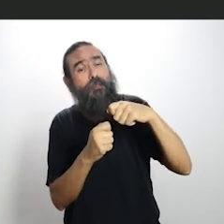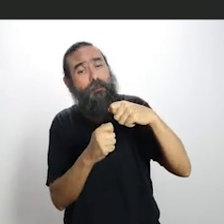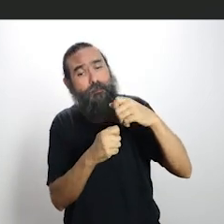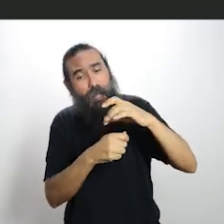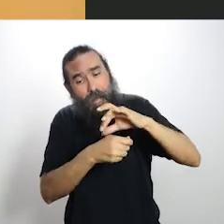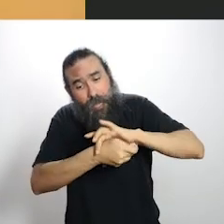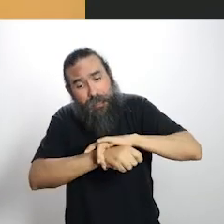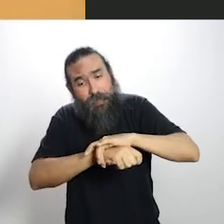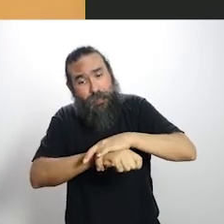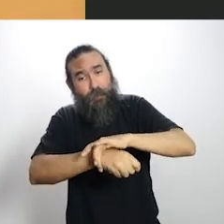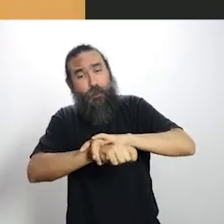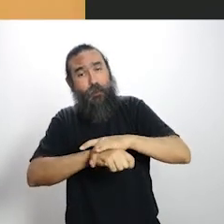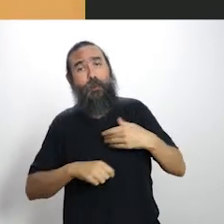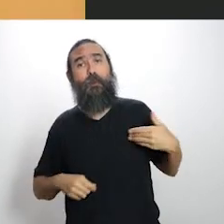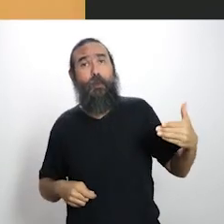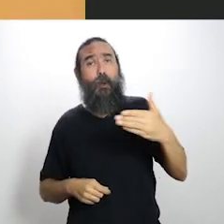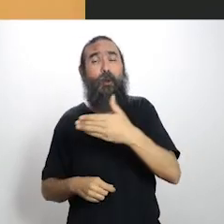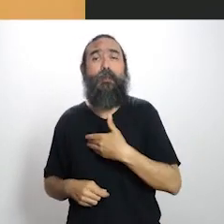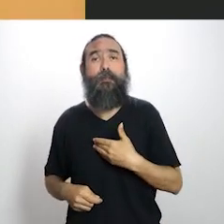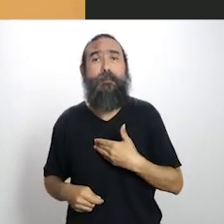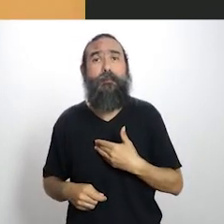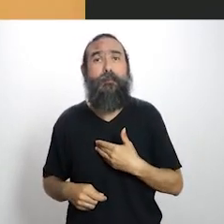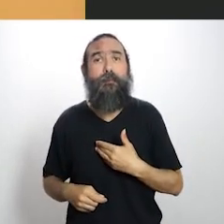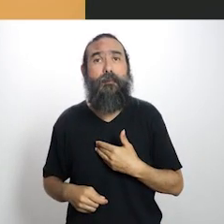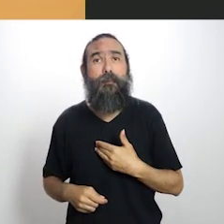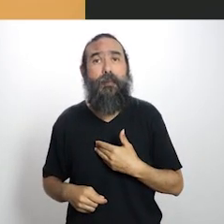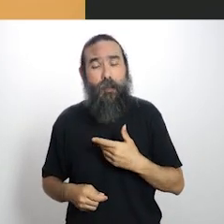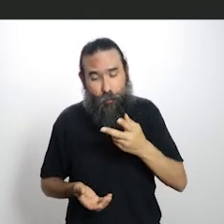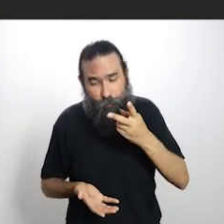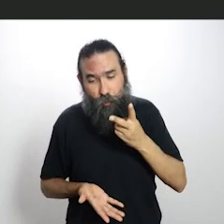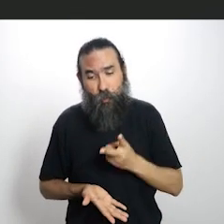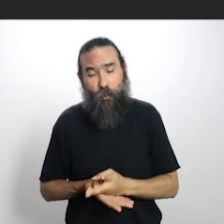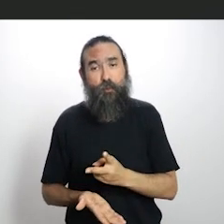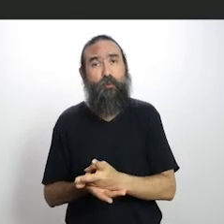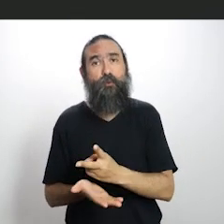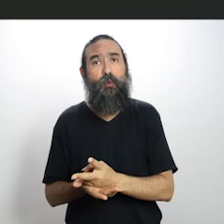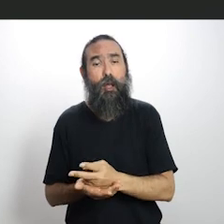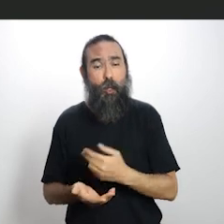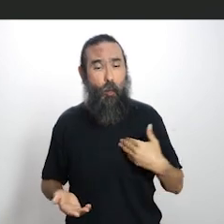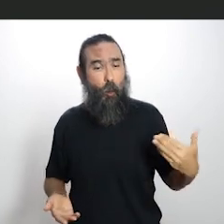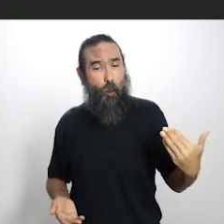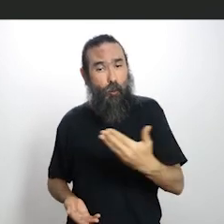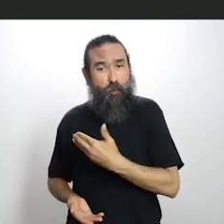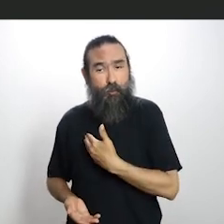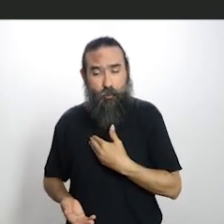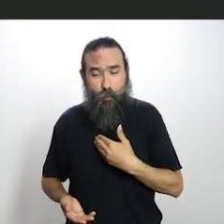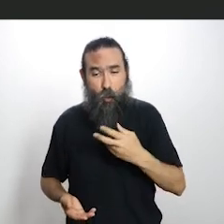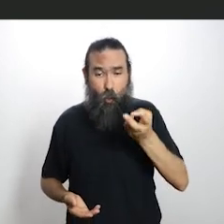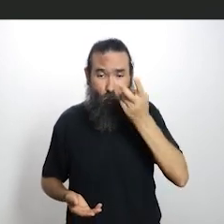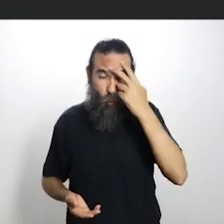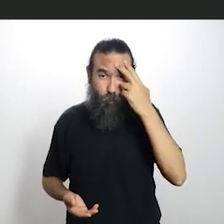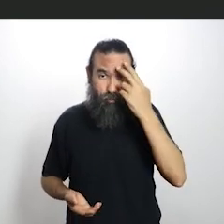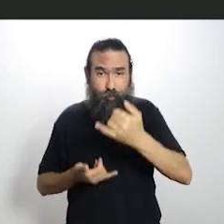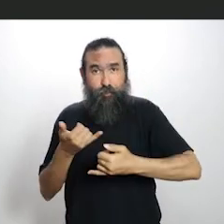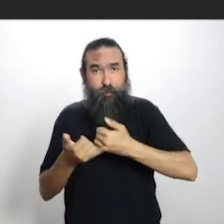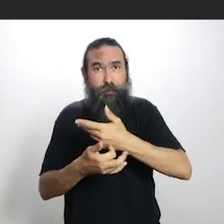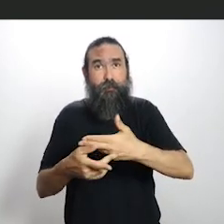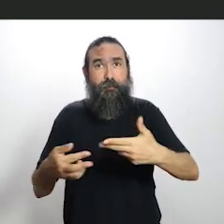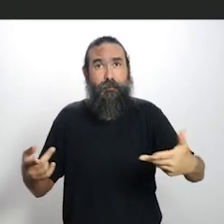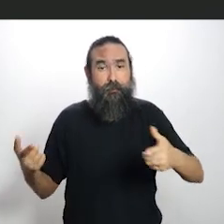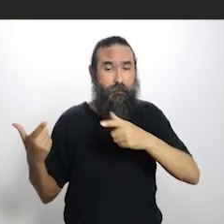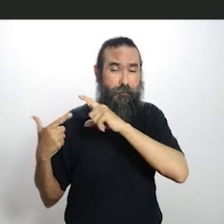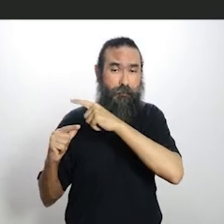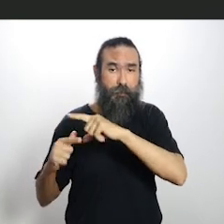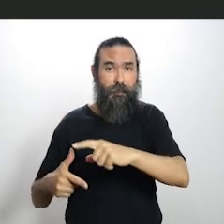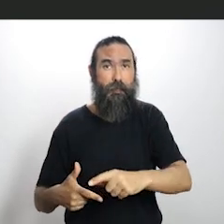apesar de que eu sou muito em termos de combate ao radicalismo eu acho que a gente tem que se